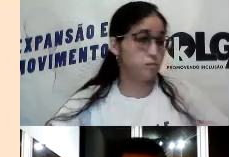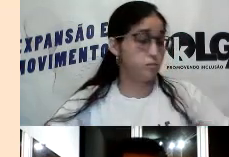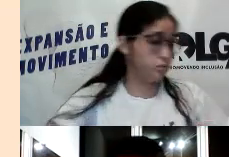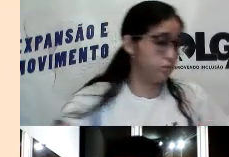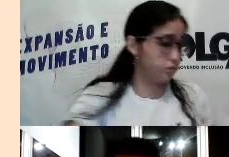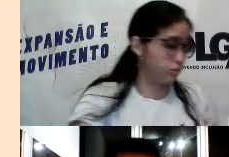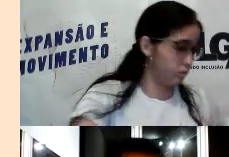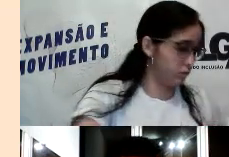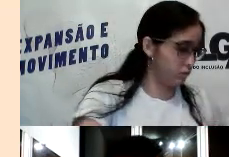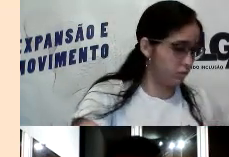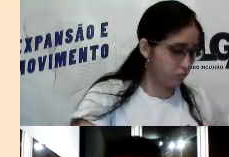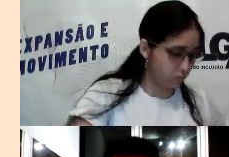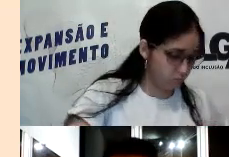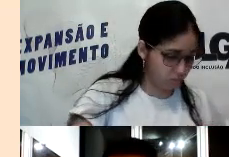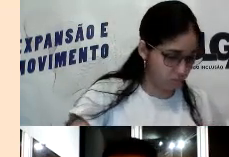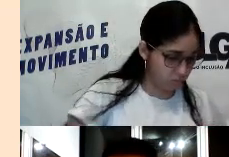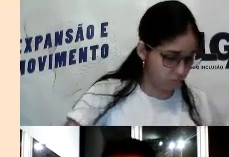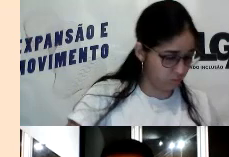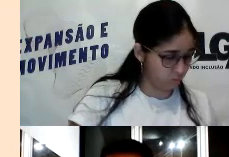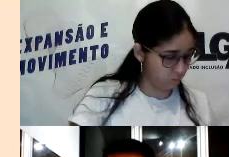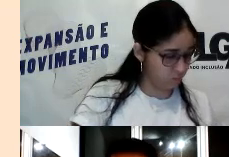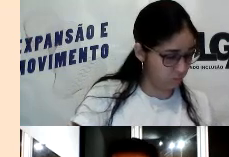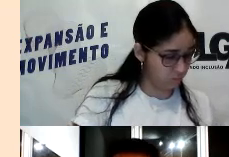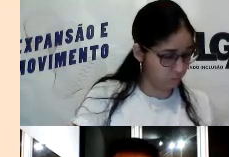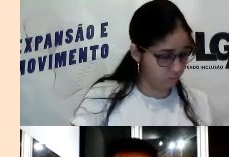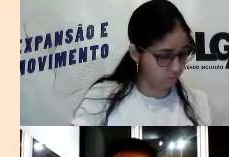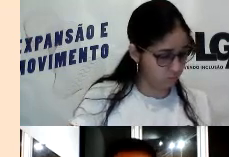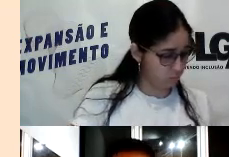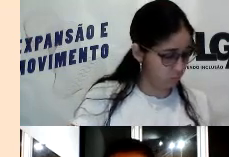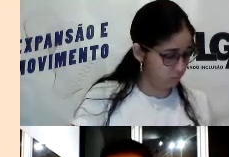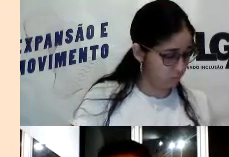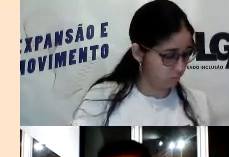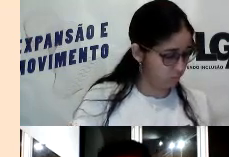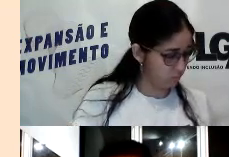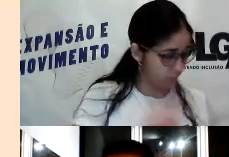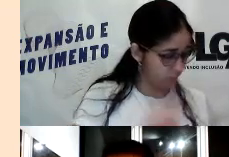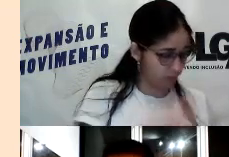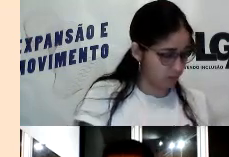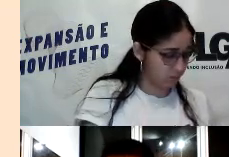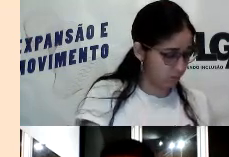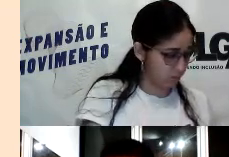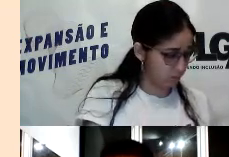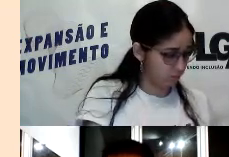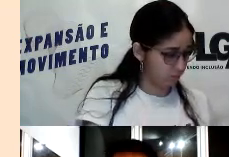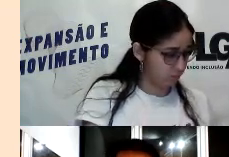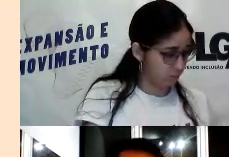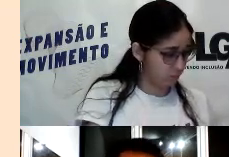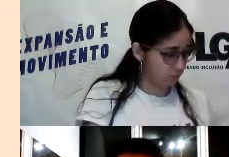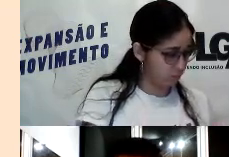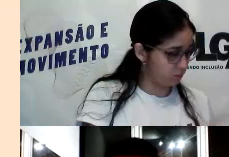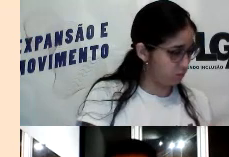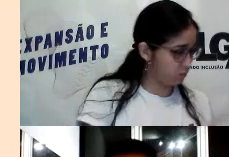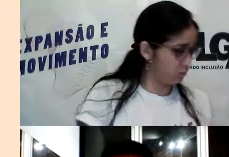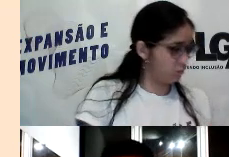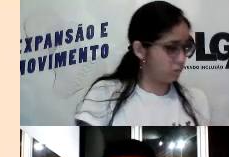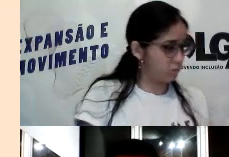amanhã, para o hoje, para daqui a pouco? Eu posso falar isso para os pais durante o processo, durante o crescimento, tentando